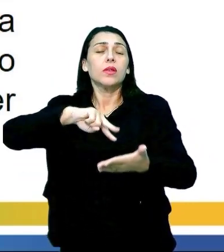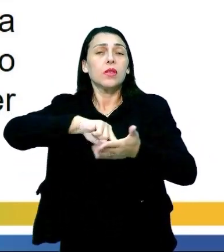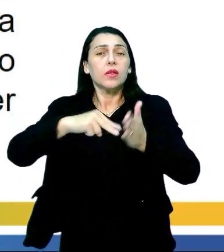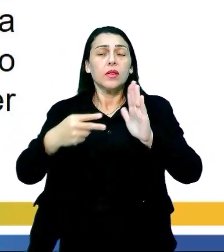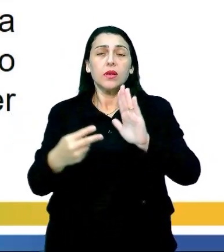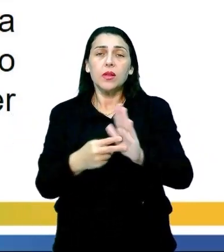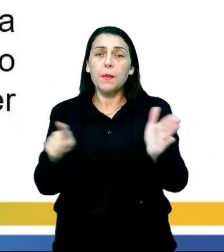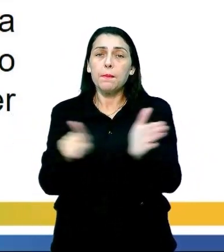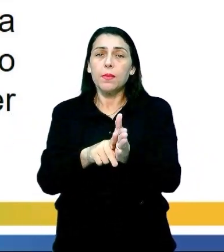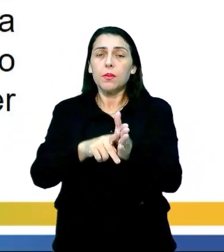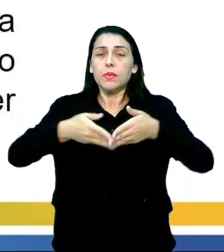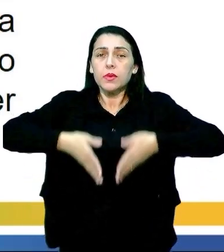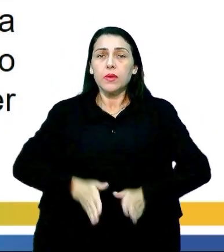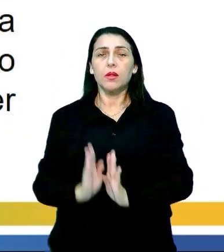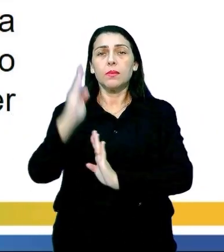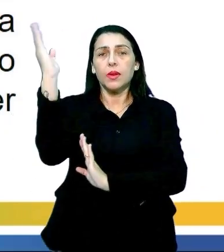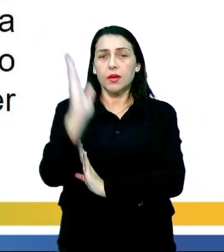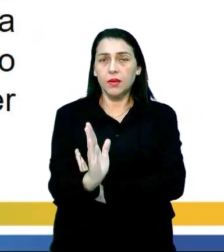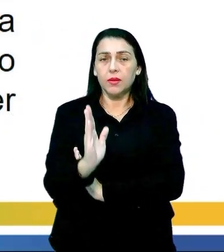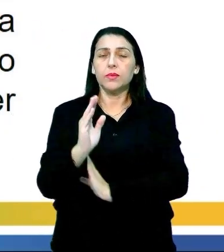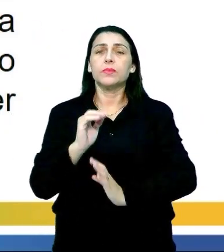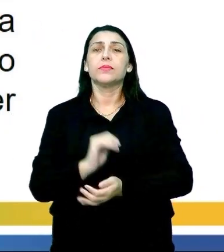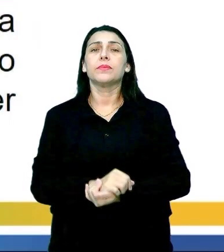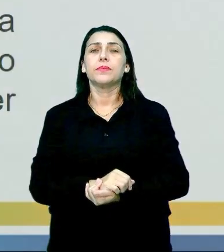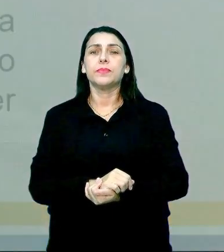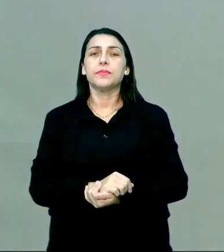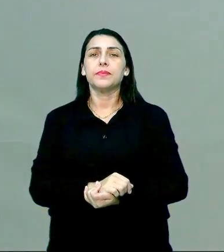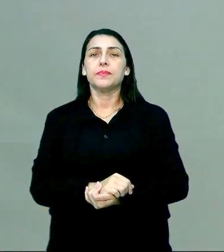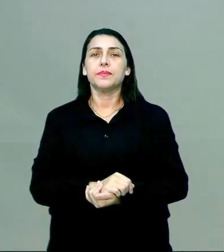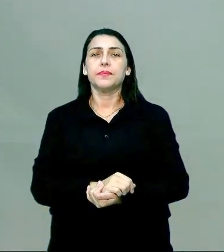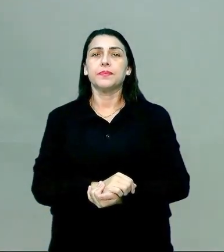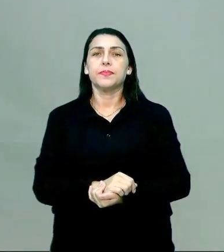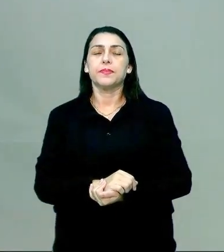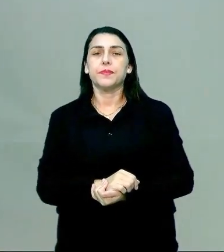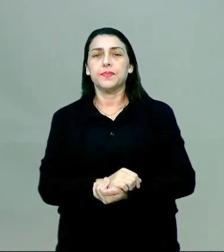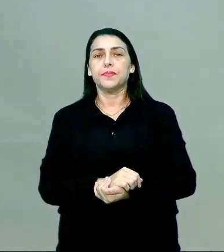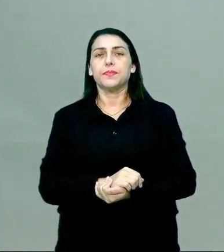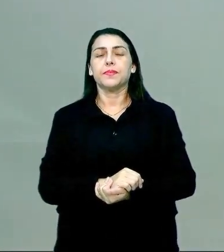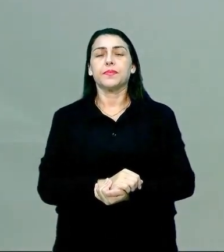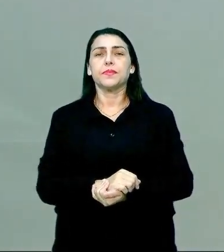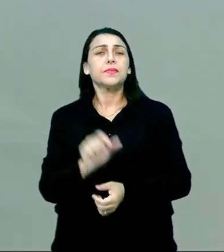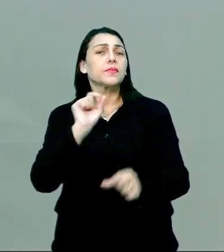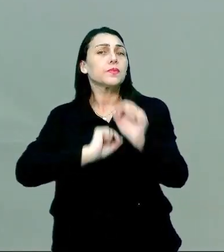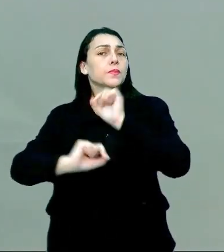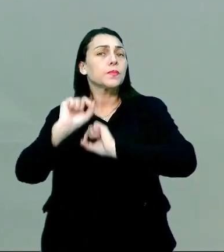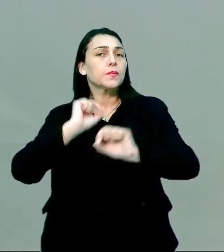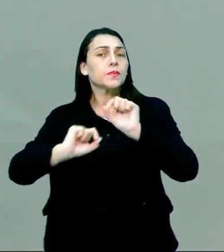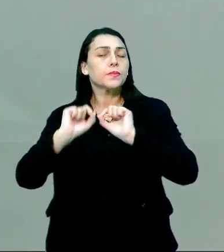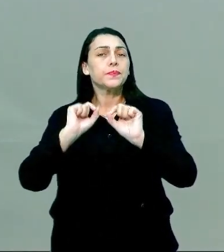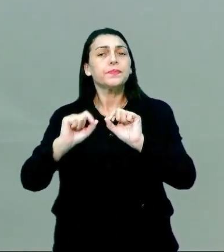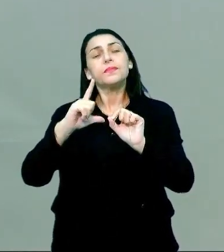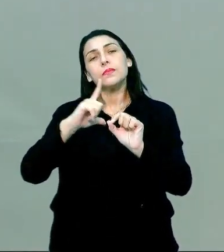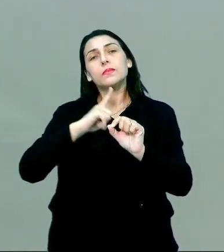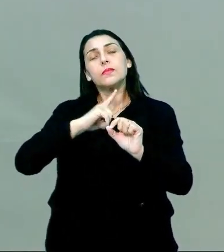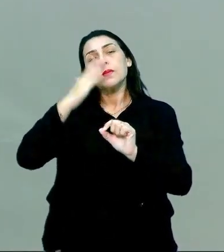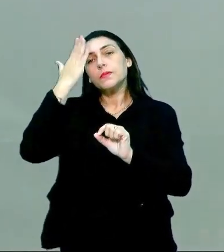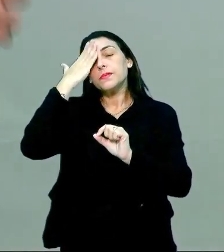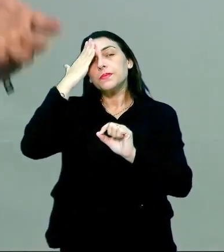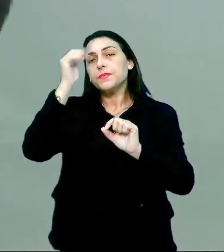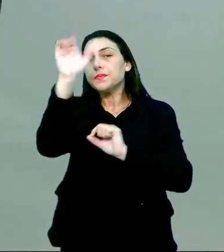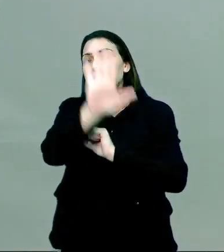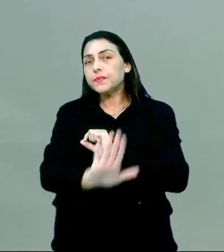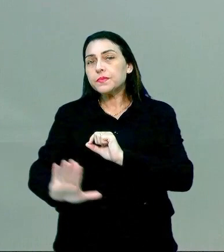significa ser brasileiro. Opa, já voltei? Cadê? Então, pronto. O que é que a gente tem a compreensão